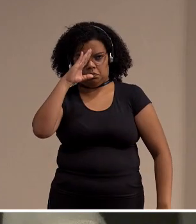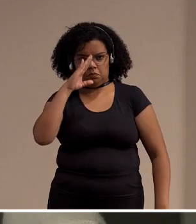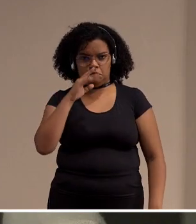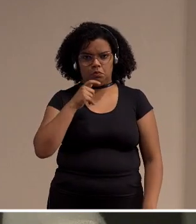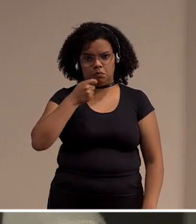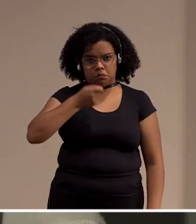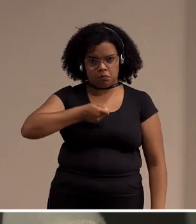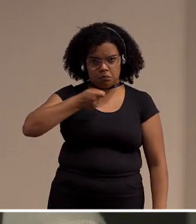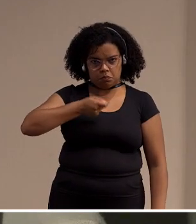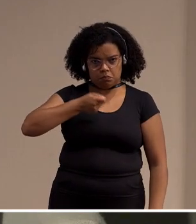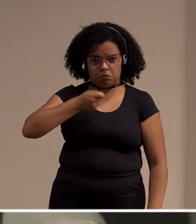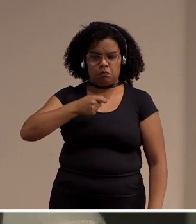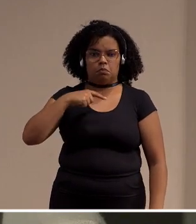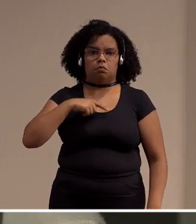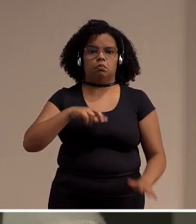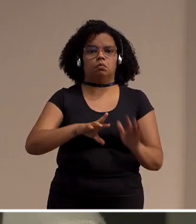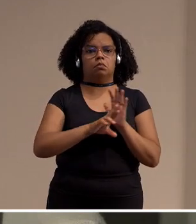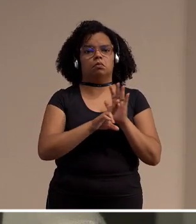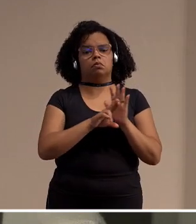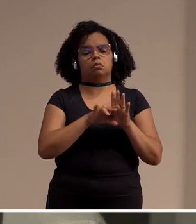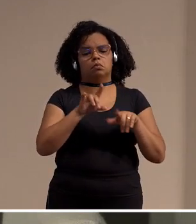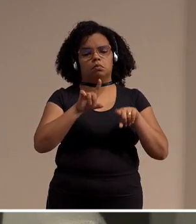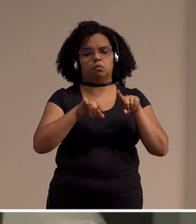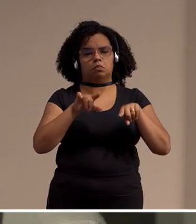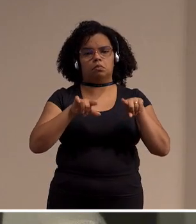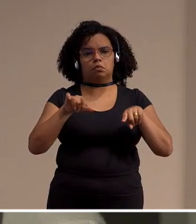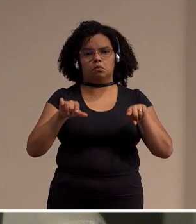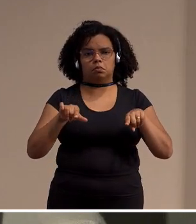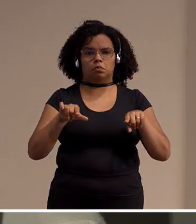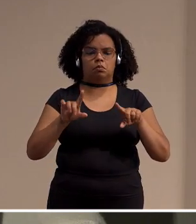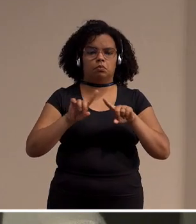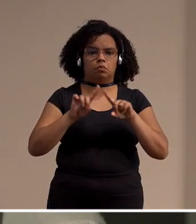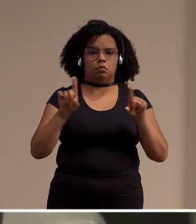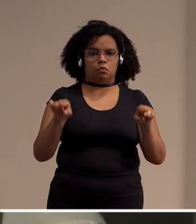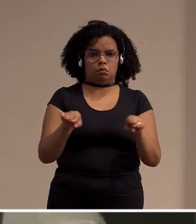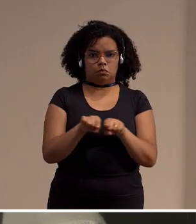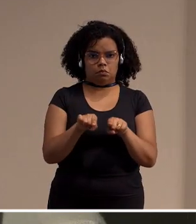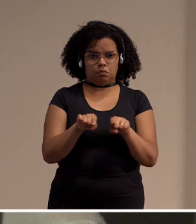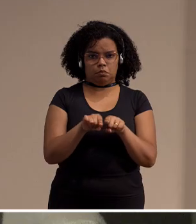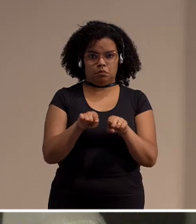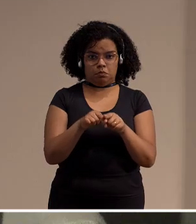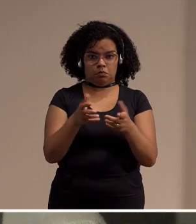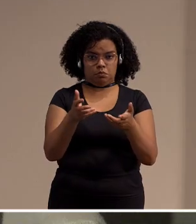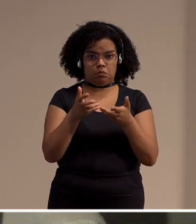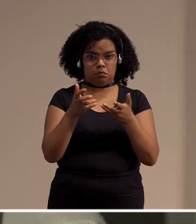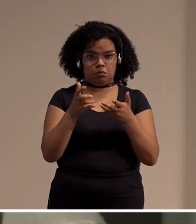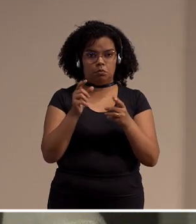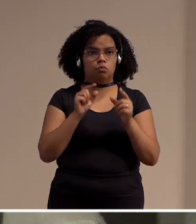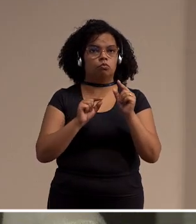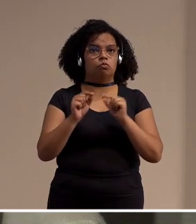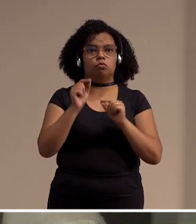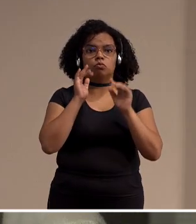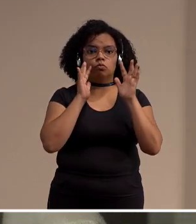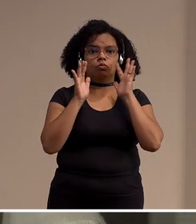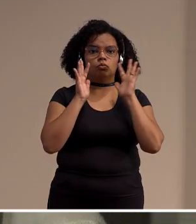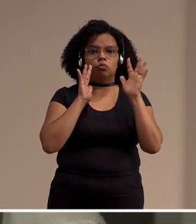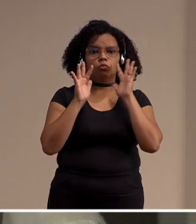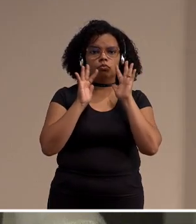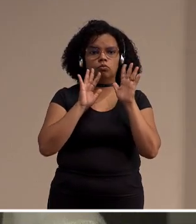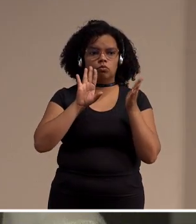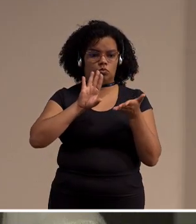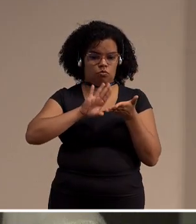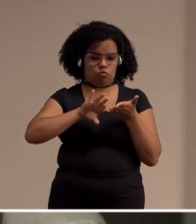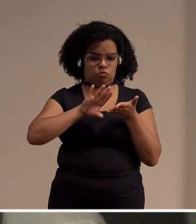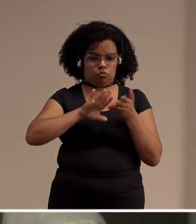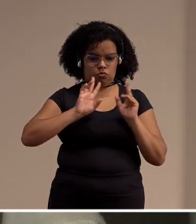uma representatividade muito mais variada e tal, mas também me interessa muito um tipo de ficção que já retira o humano